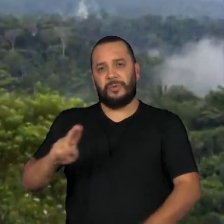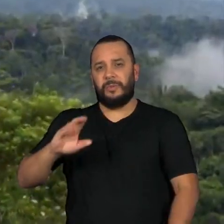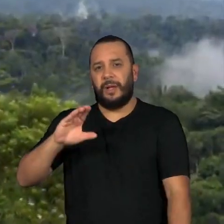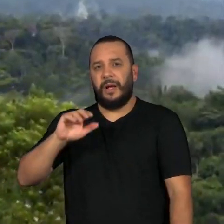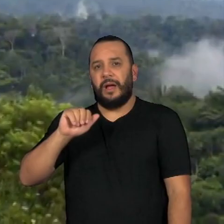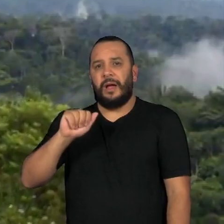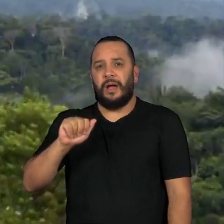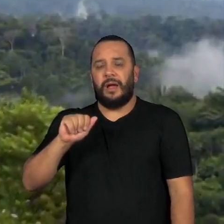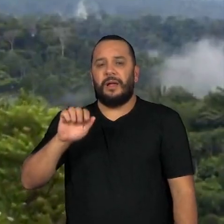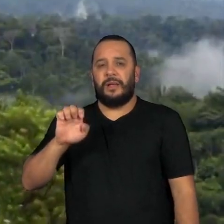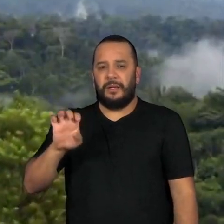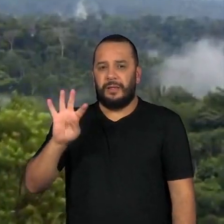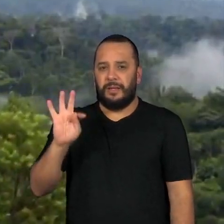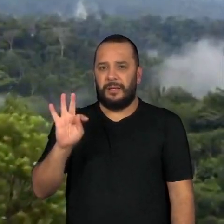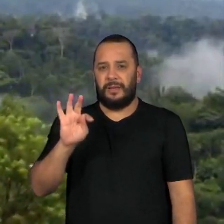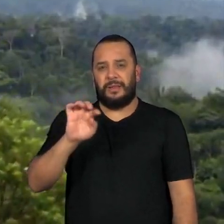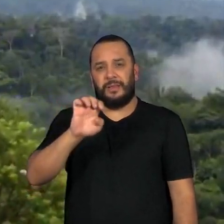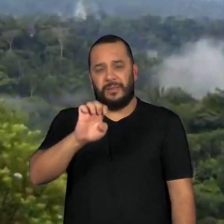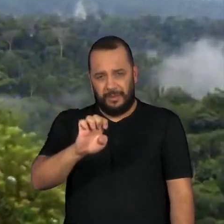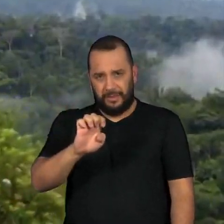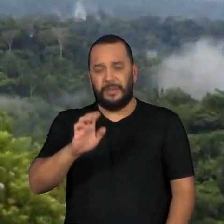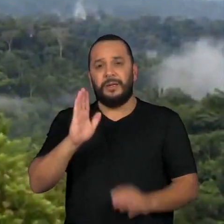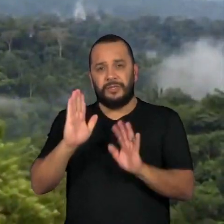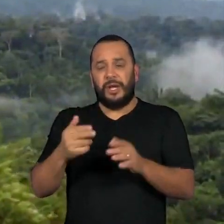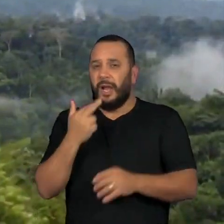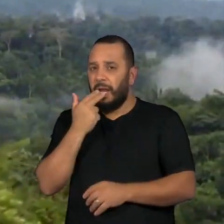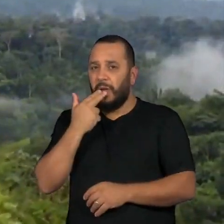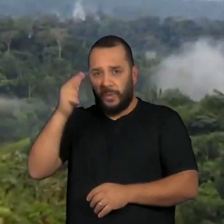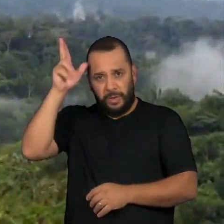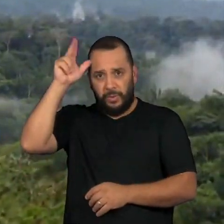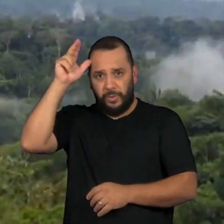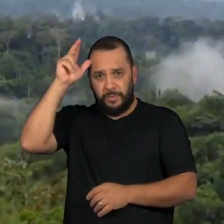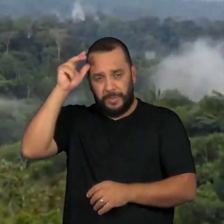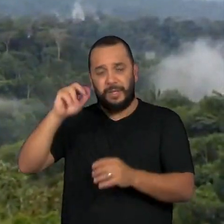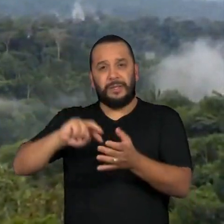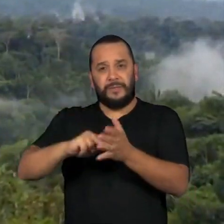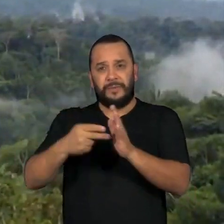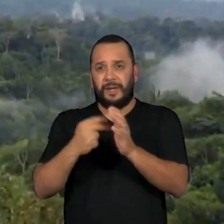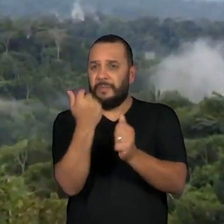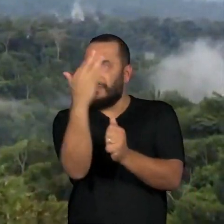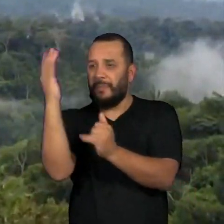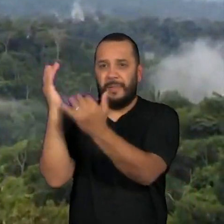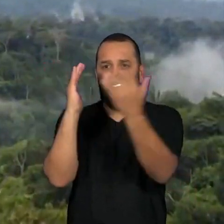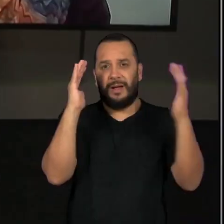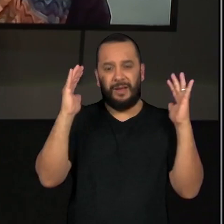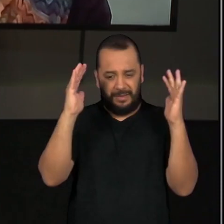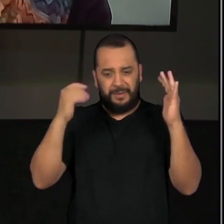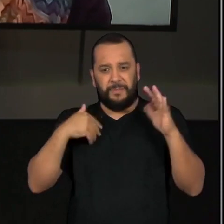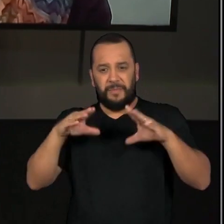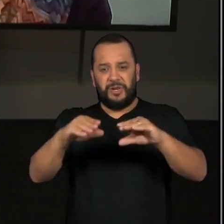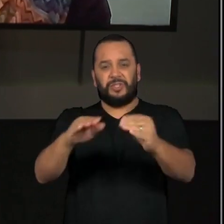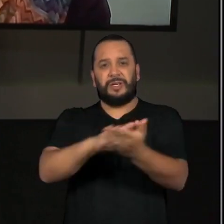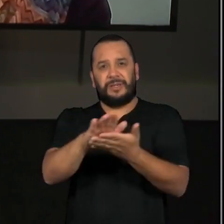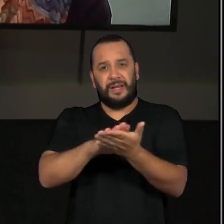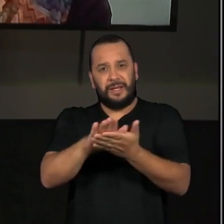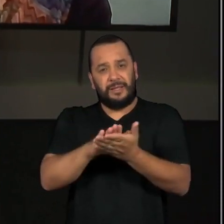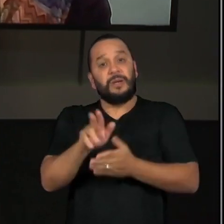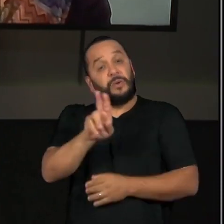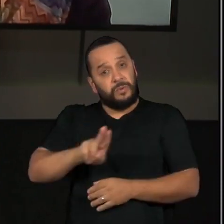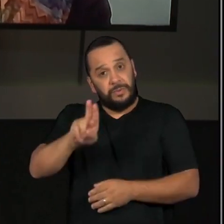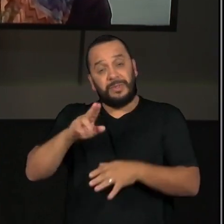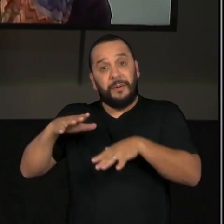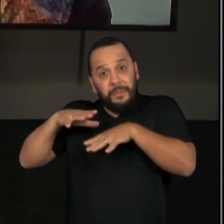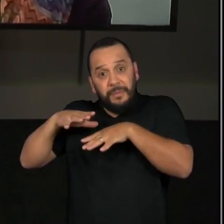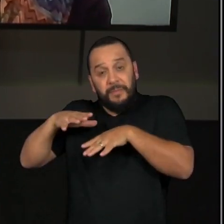Mata Virgem. Ele simula fenômenos da natureza usando equações matemáticas. A bióloga Bianca